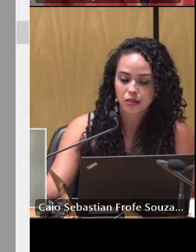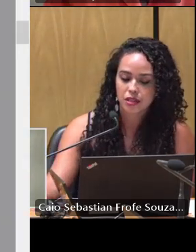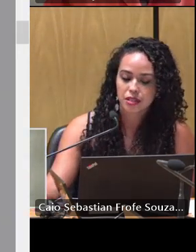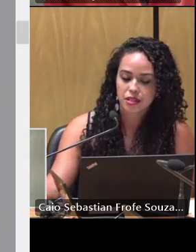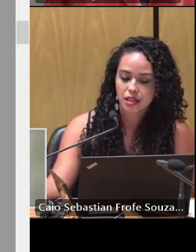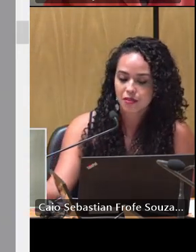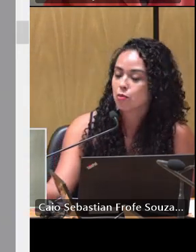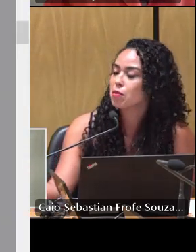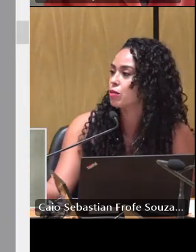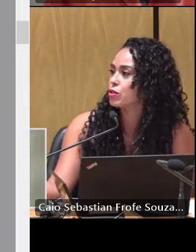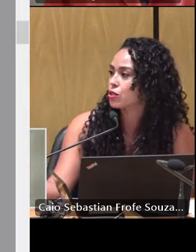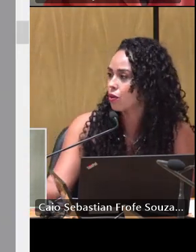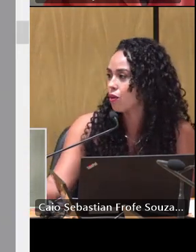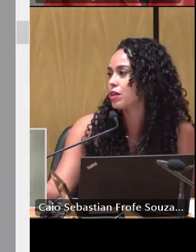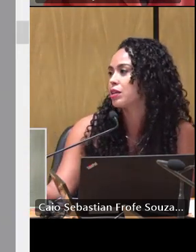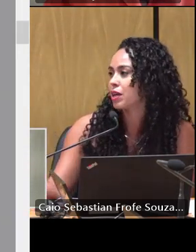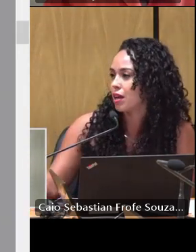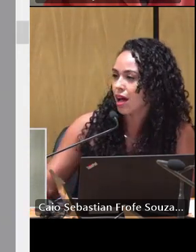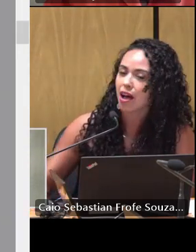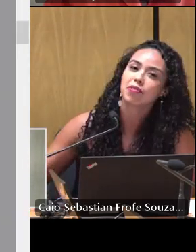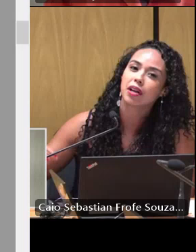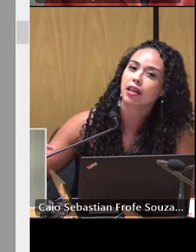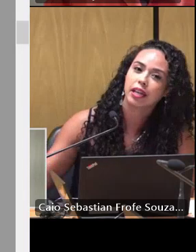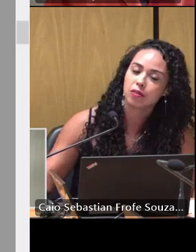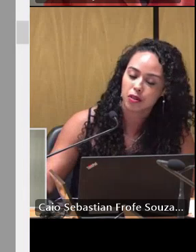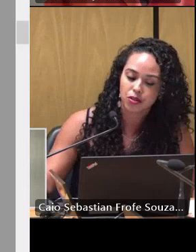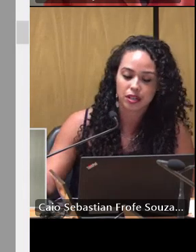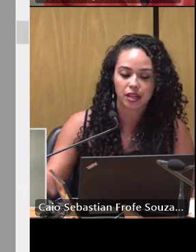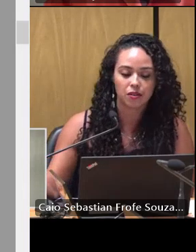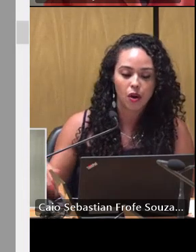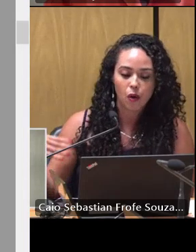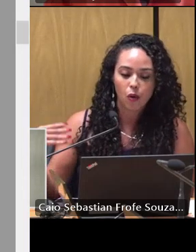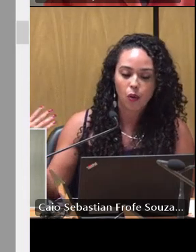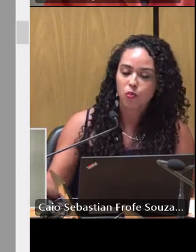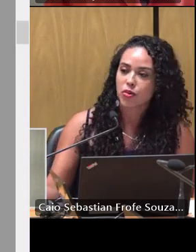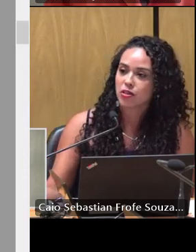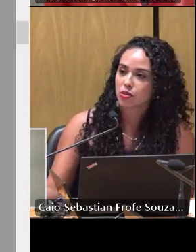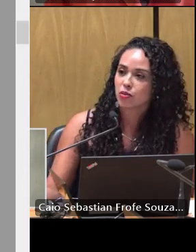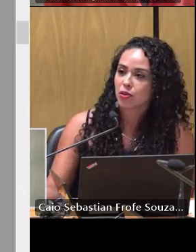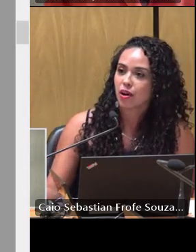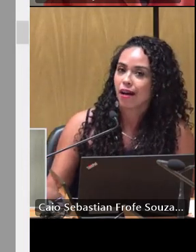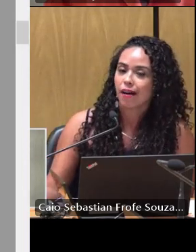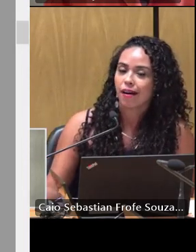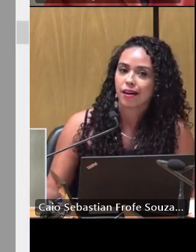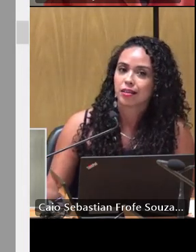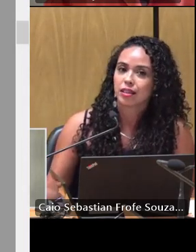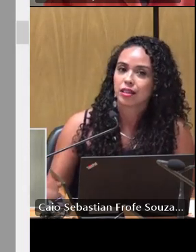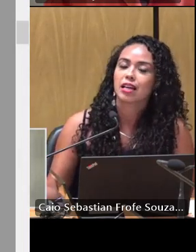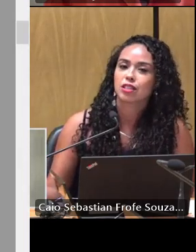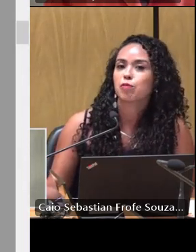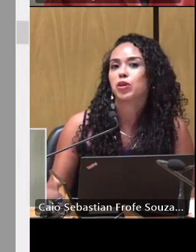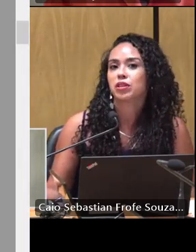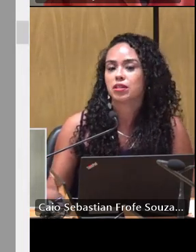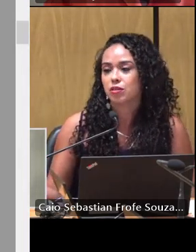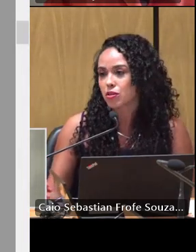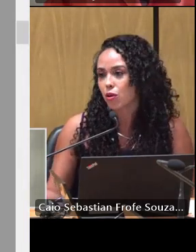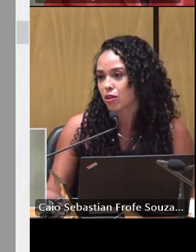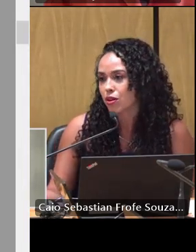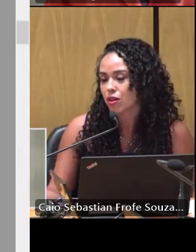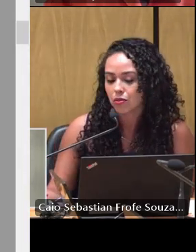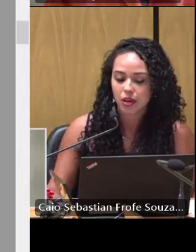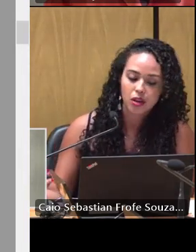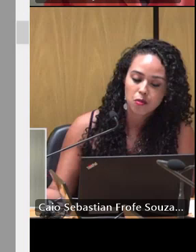todo esse essa formação histórica da pequena África aqui no Rio de Janeiro o como isso ã traz importância não só